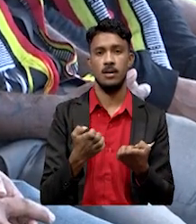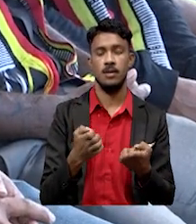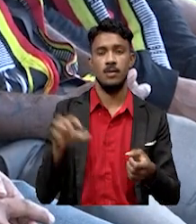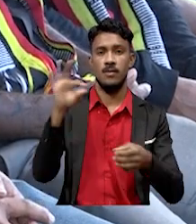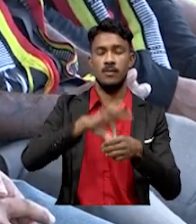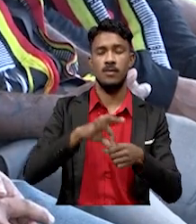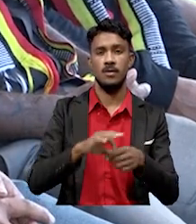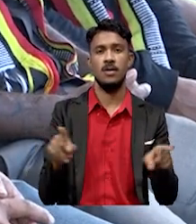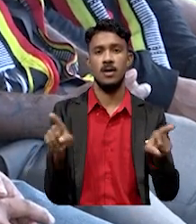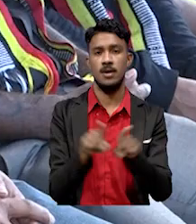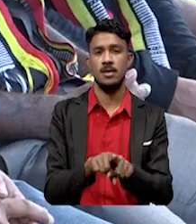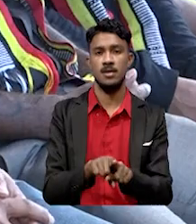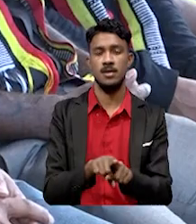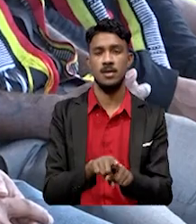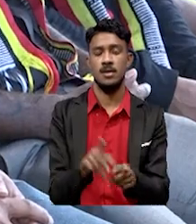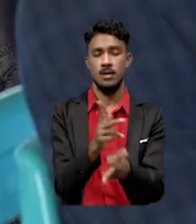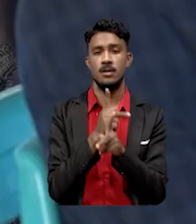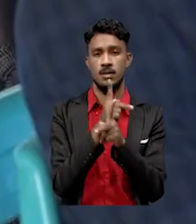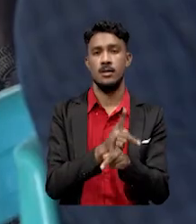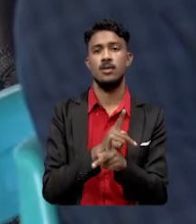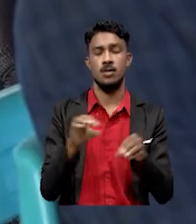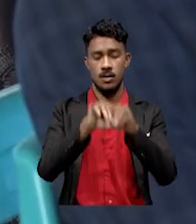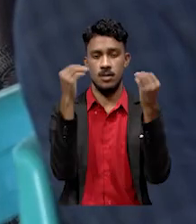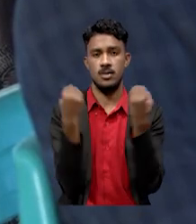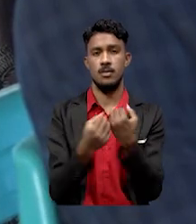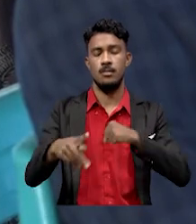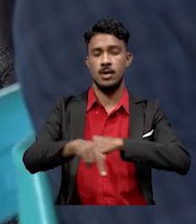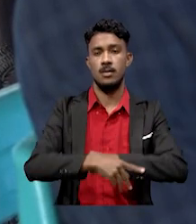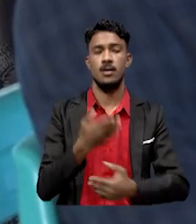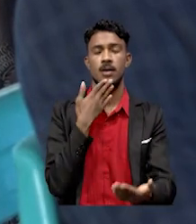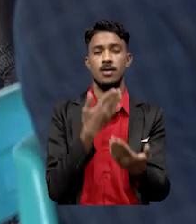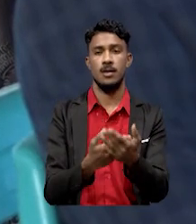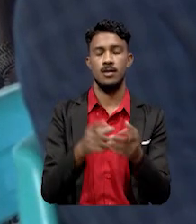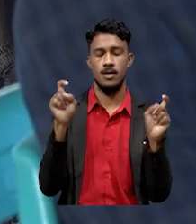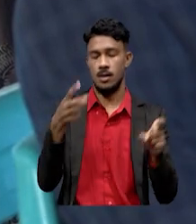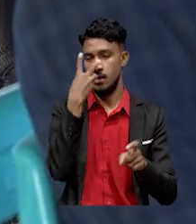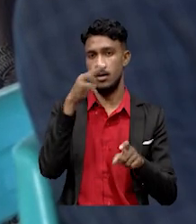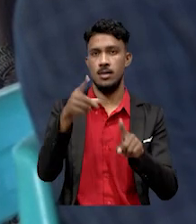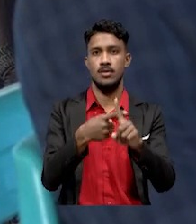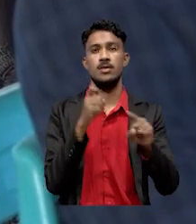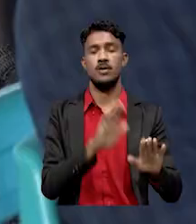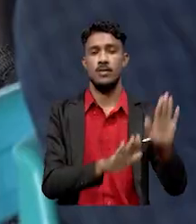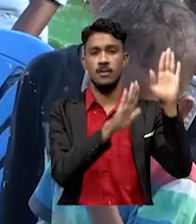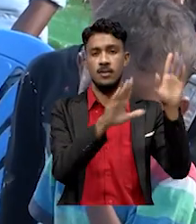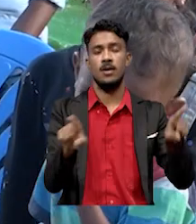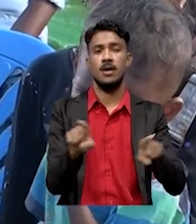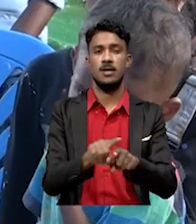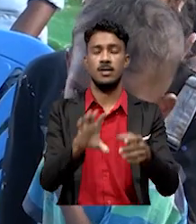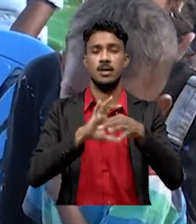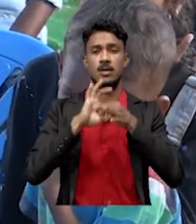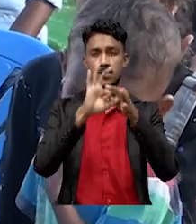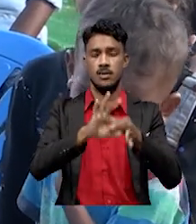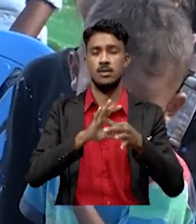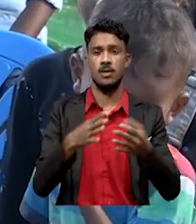sanen sa maneja organização partido ne dia tem ser ari husi be base ari husi base mak saida struktural struktural